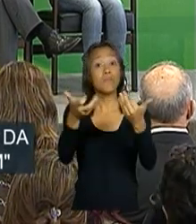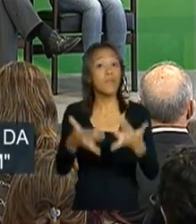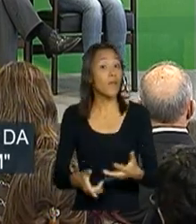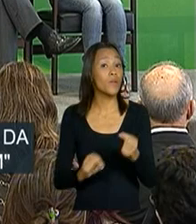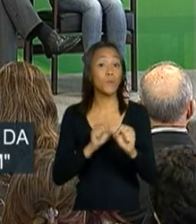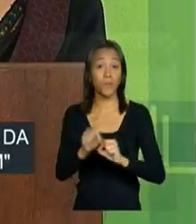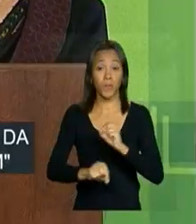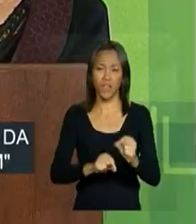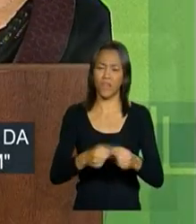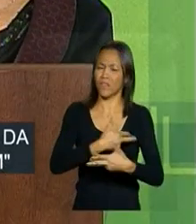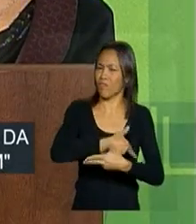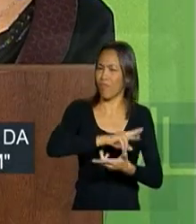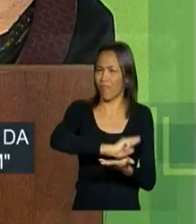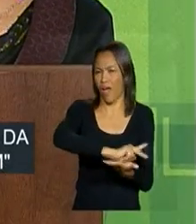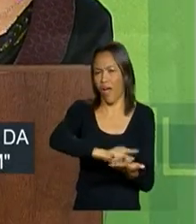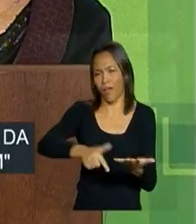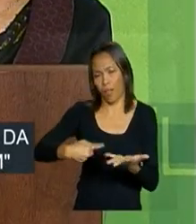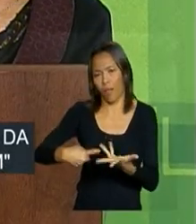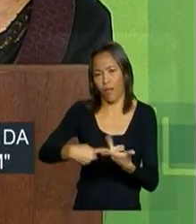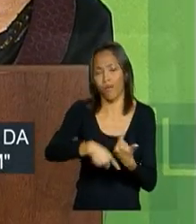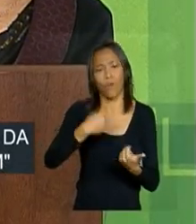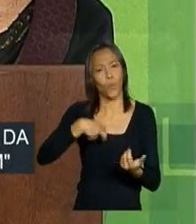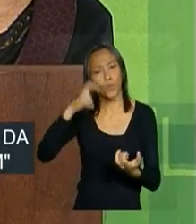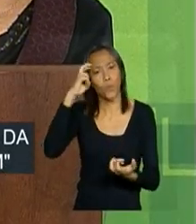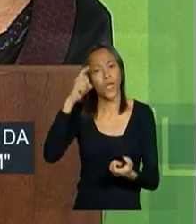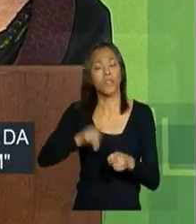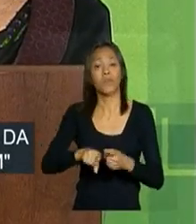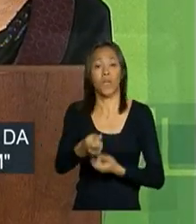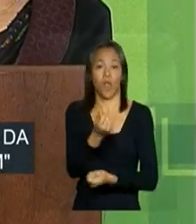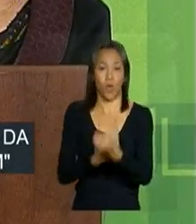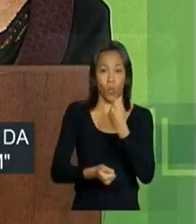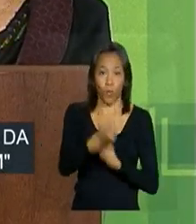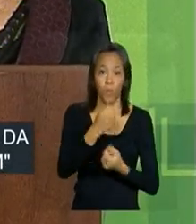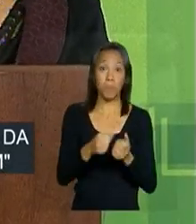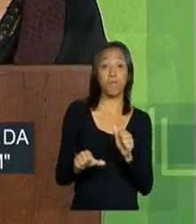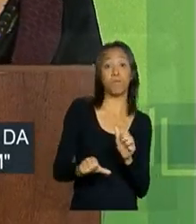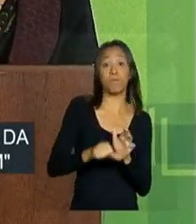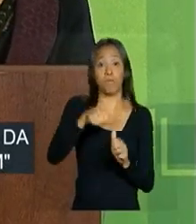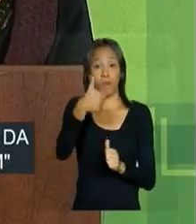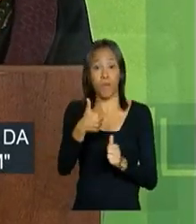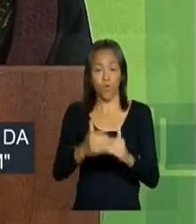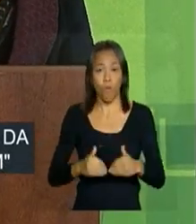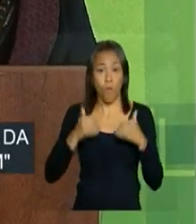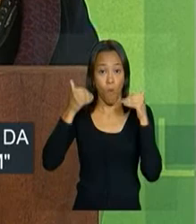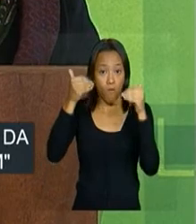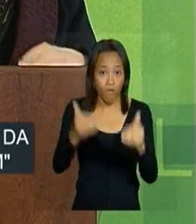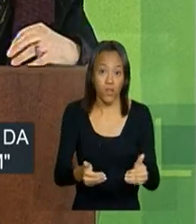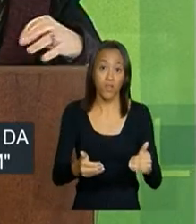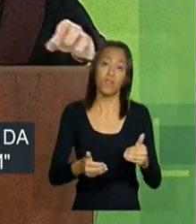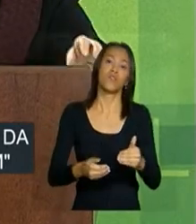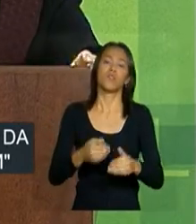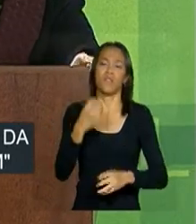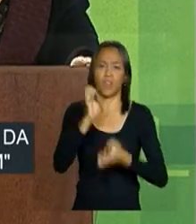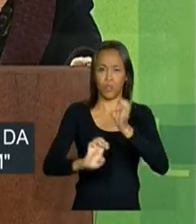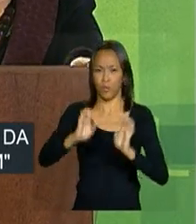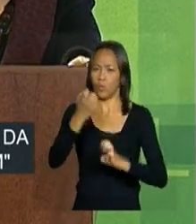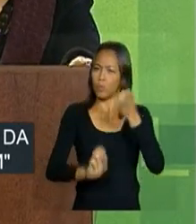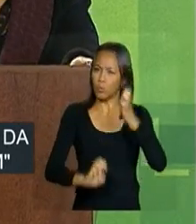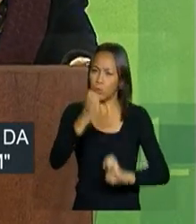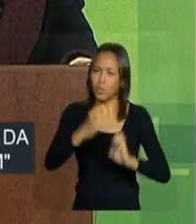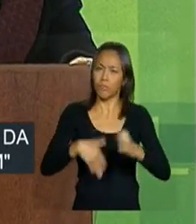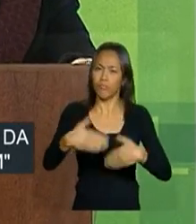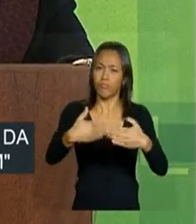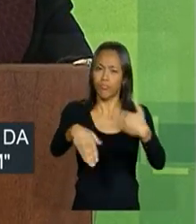combinação de fatores econômicos e culturais primeiro o avanço da industrialização transformou a